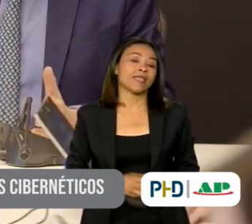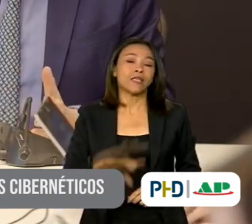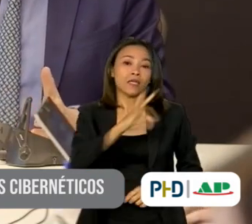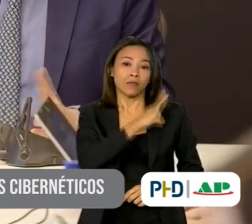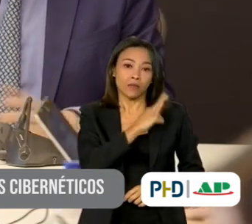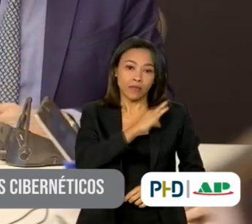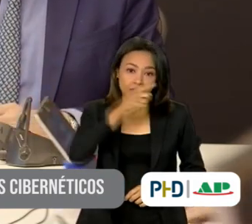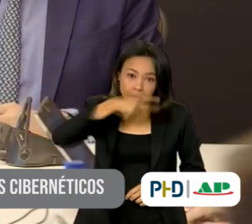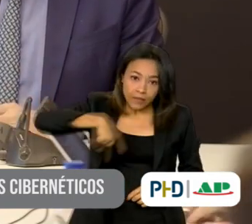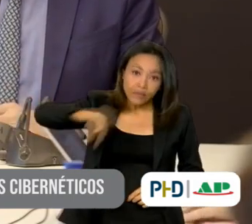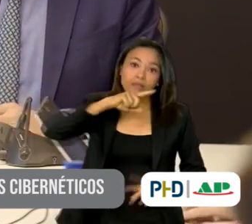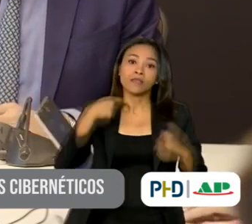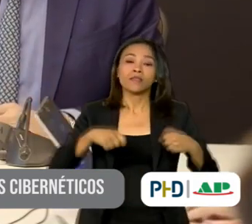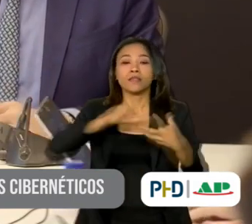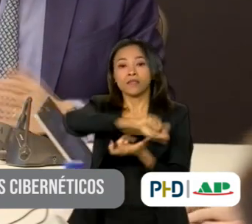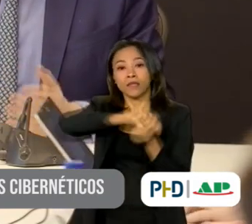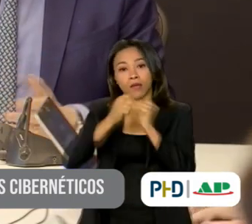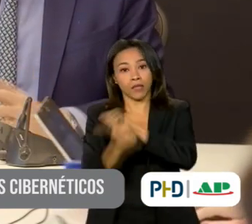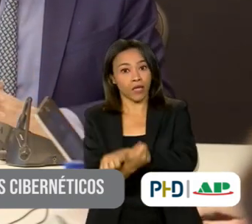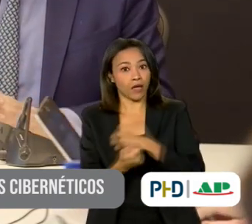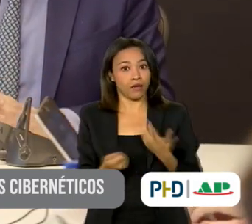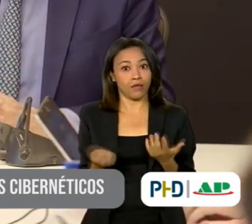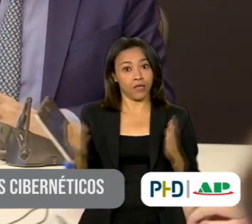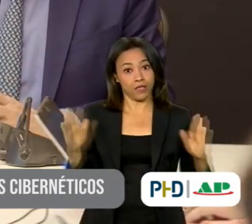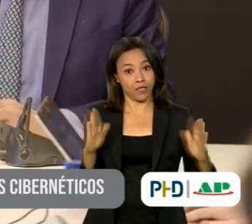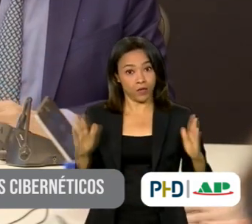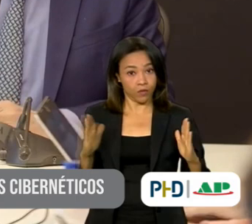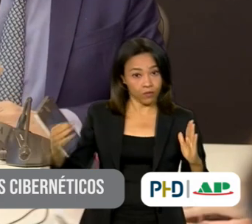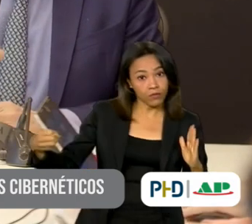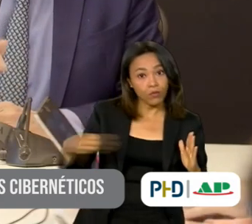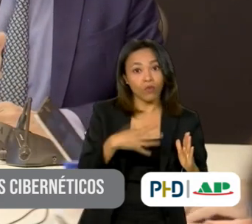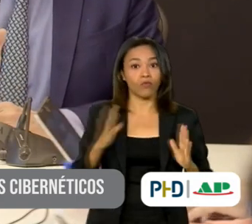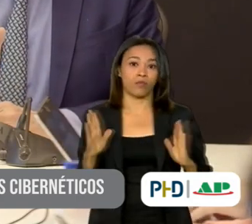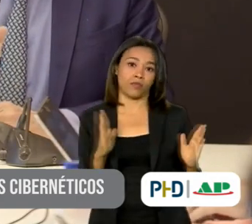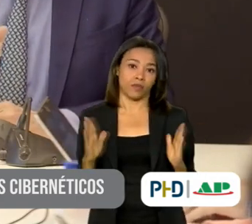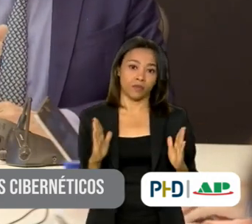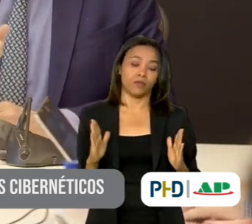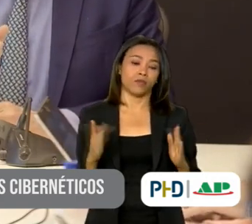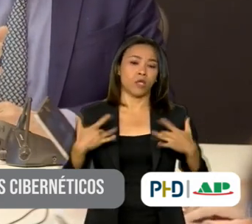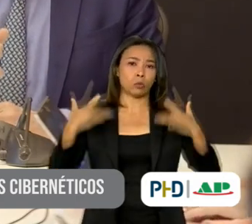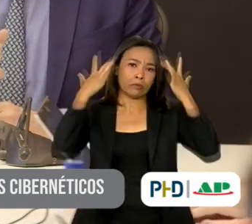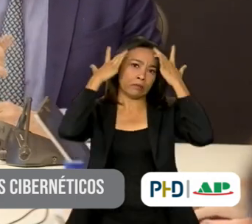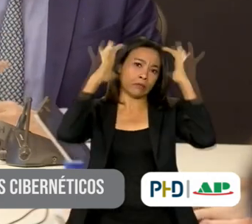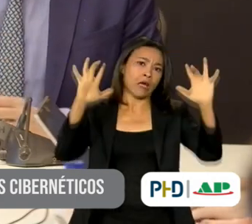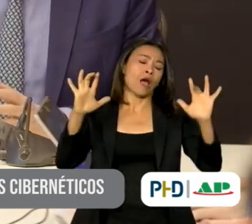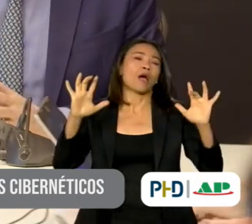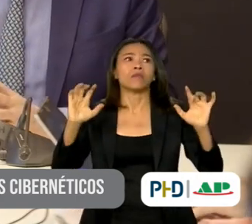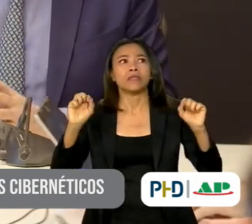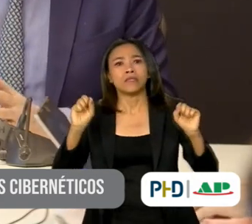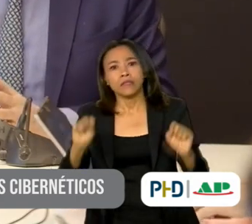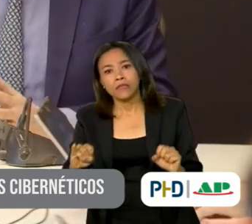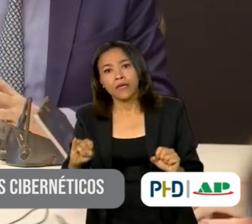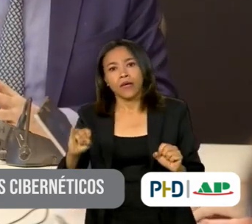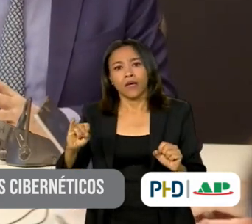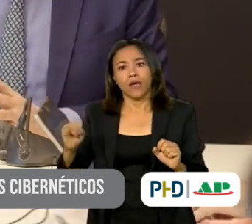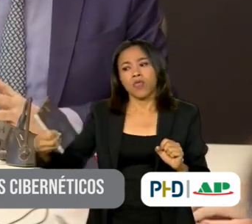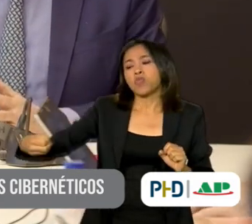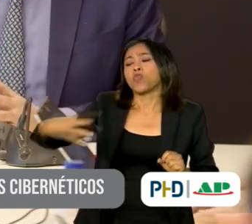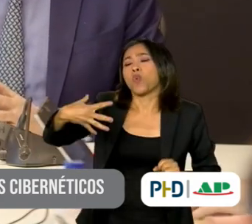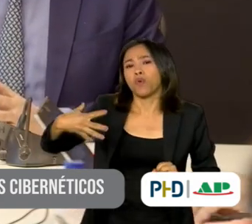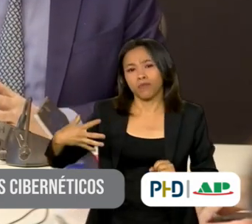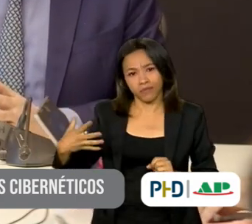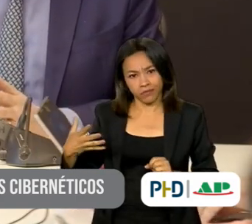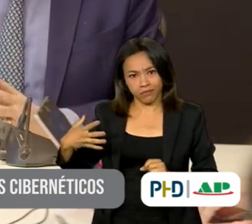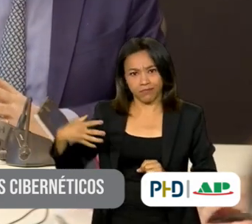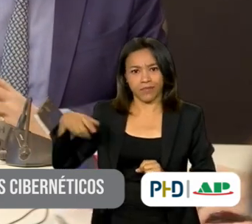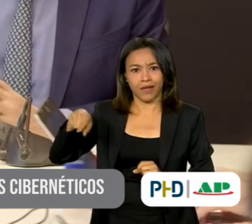mundo novo. Dizia eu no almoço, não sabemos se é um admirável mundo novo ou se